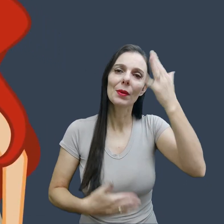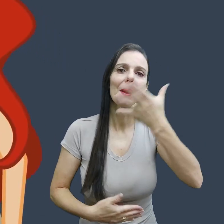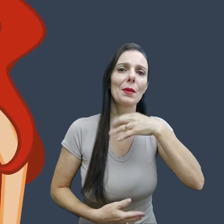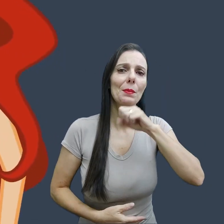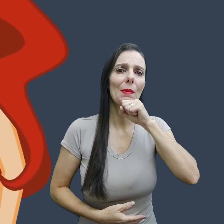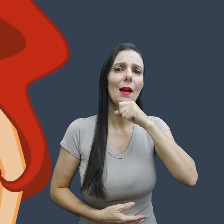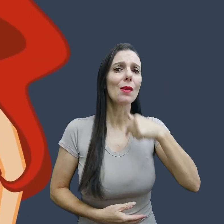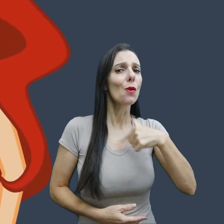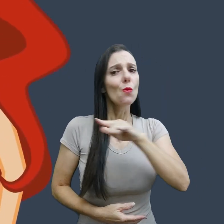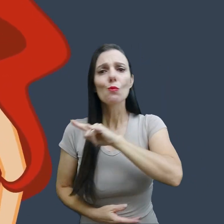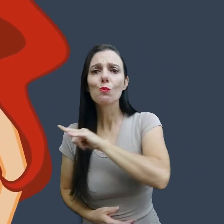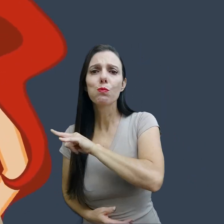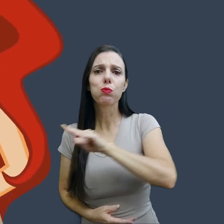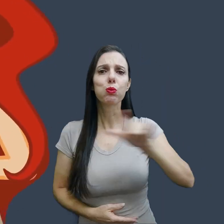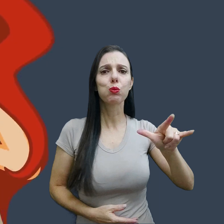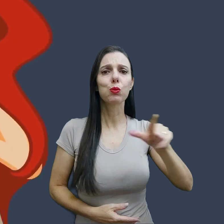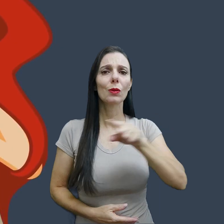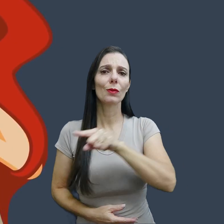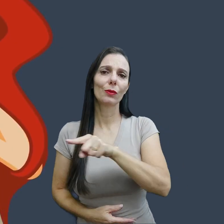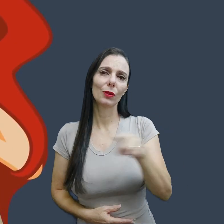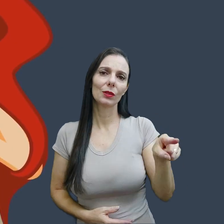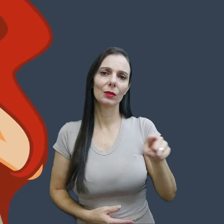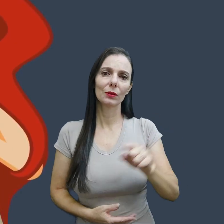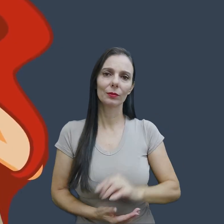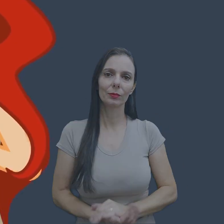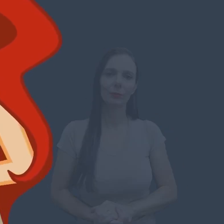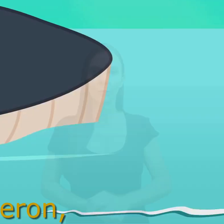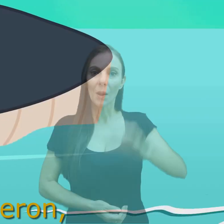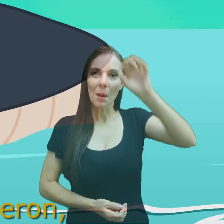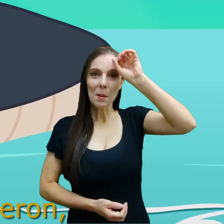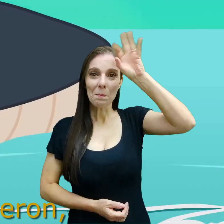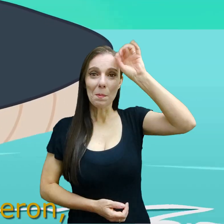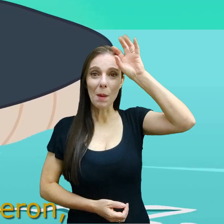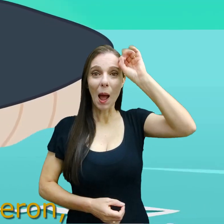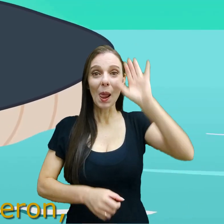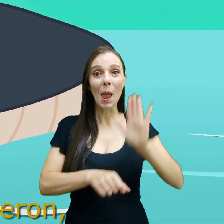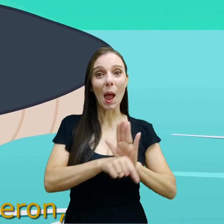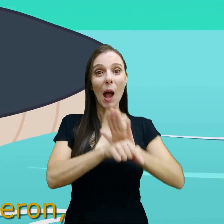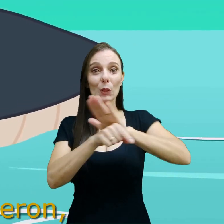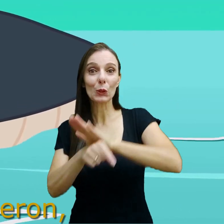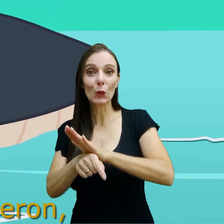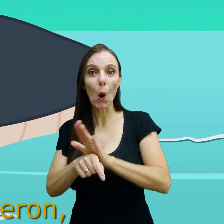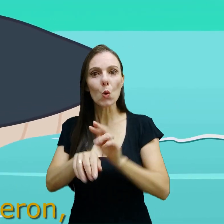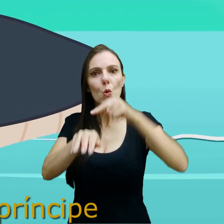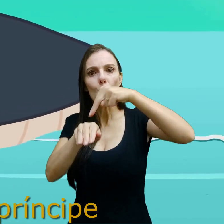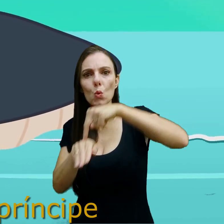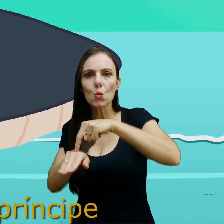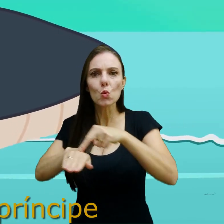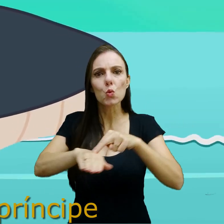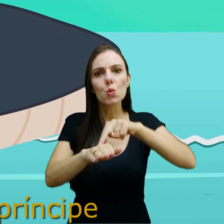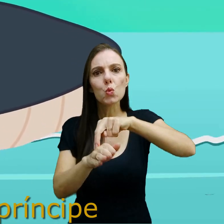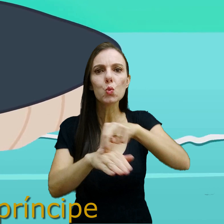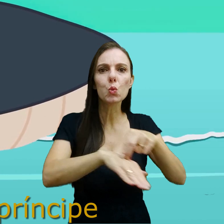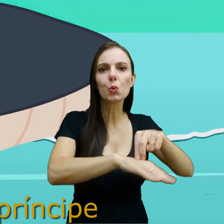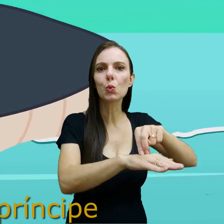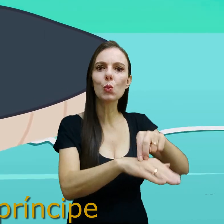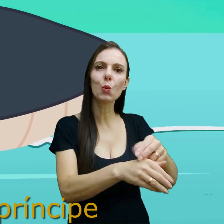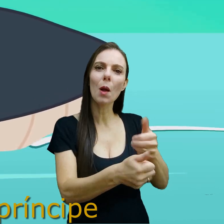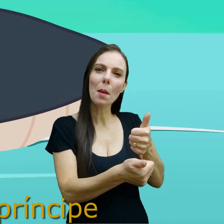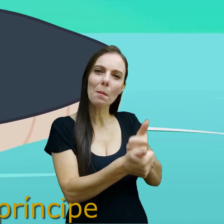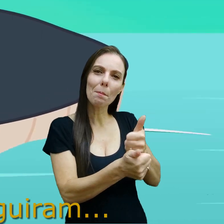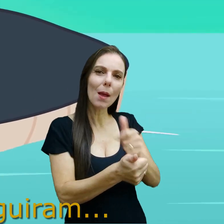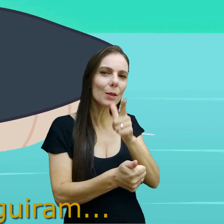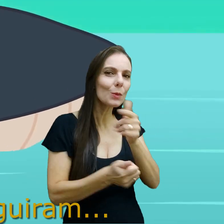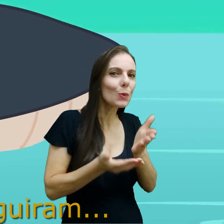avó! Obrigado, pai! Amo tanto vocês! Com a ajuda da baleia Heron, nadaram até o navio